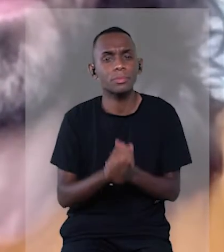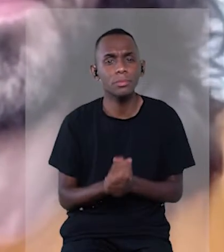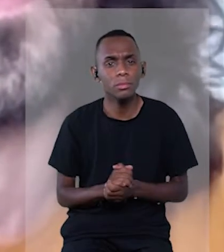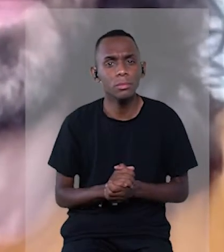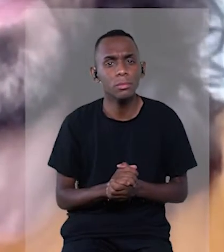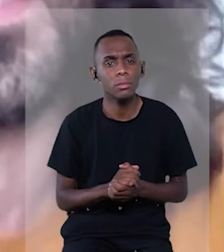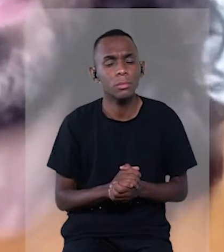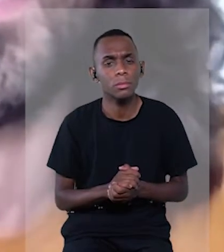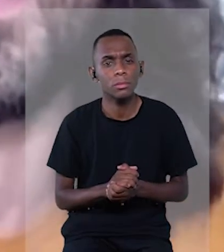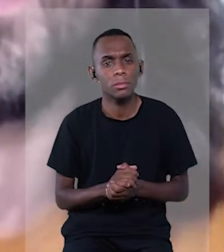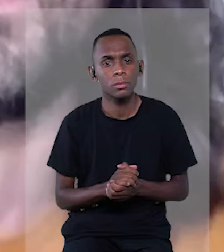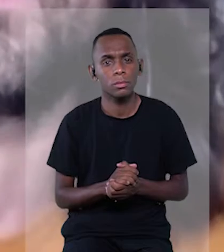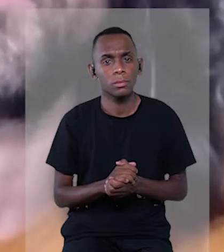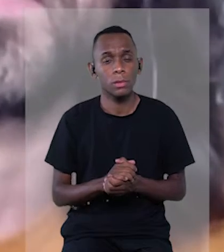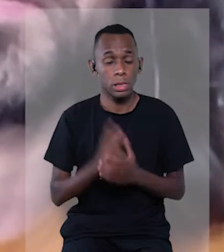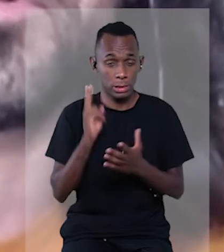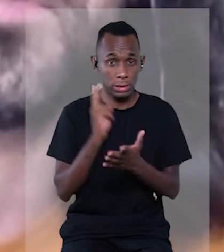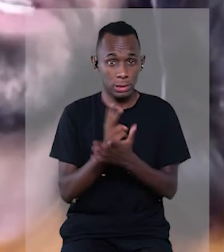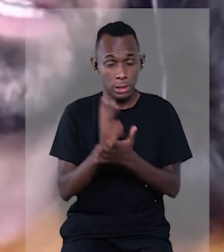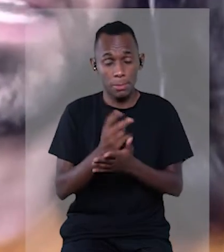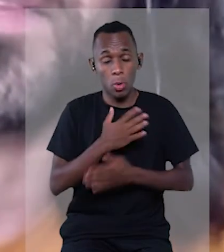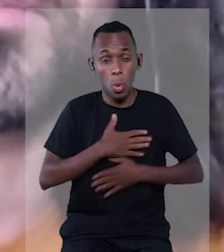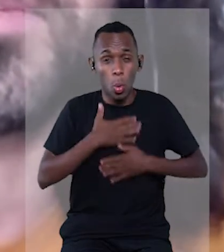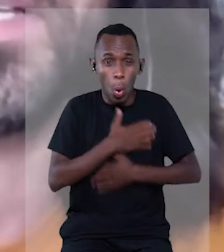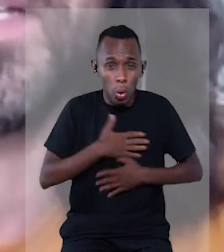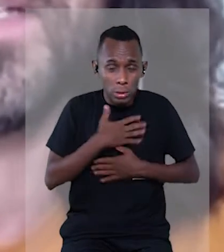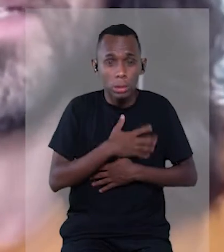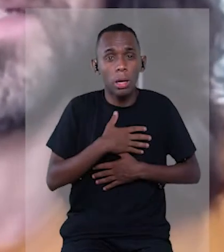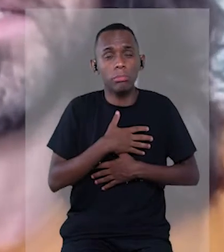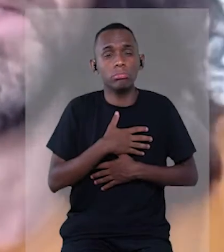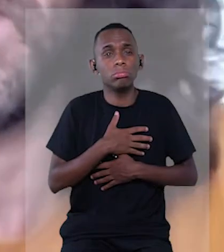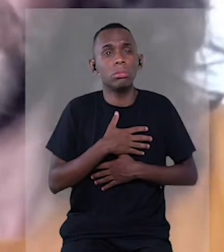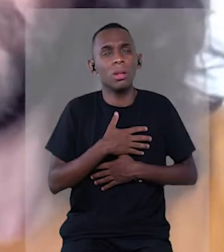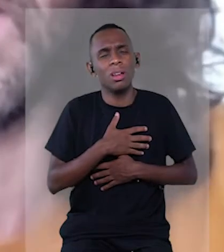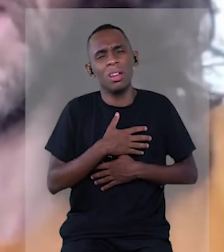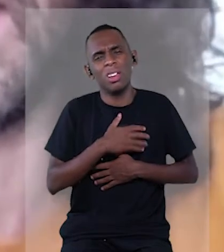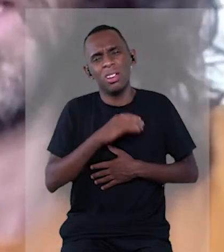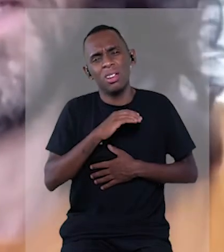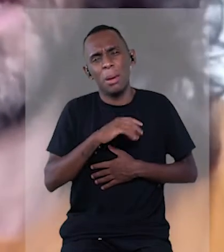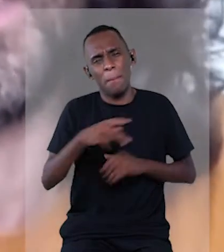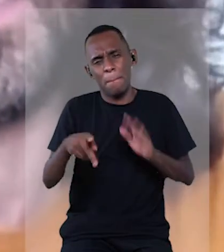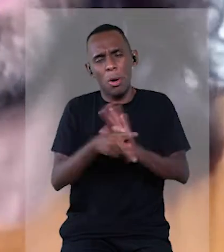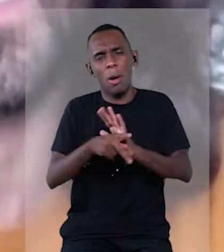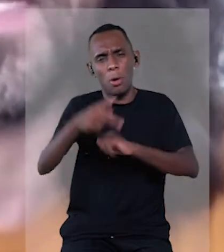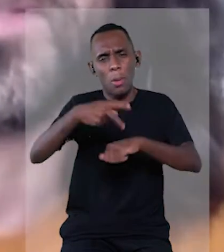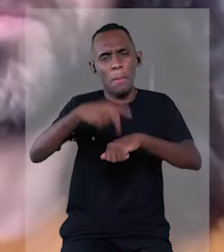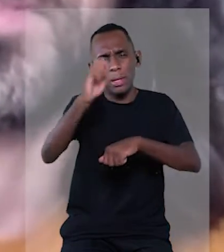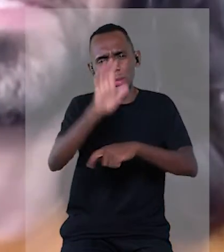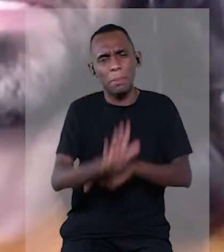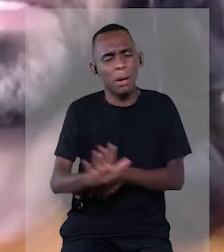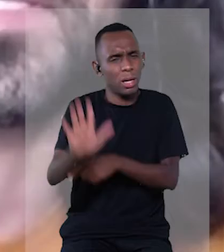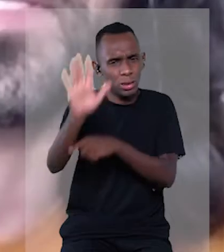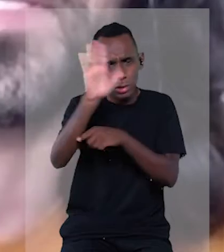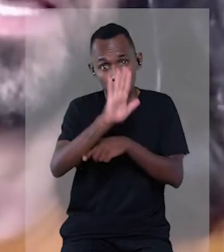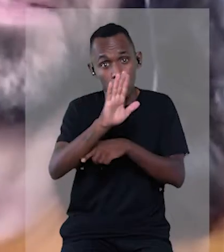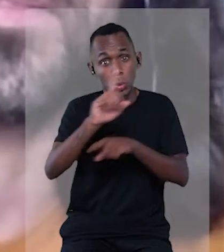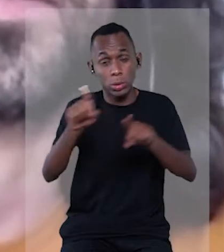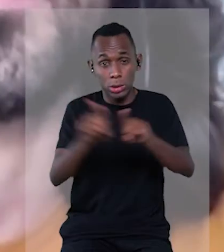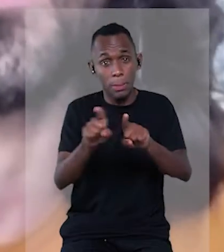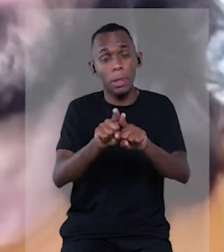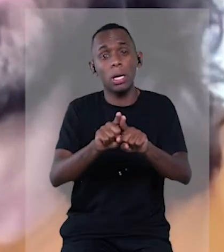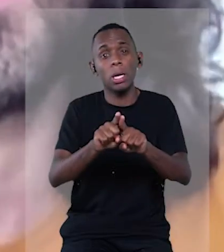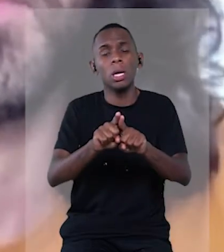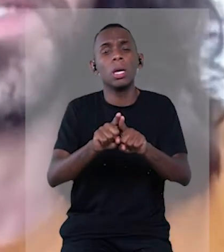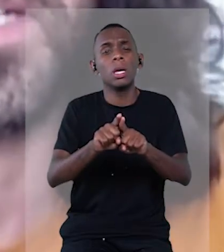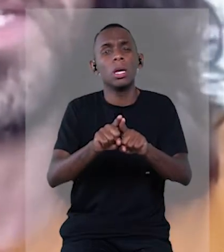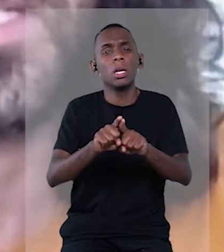literatura? Eu sempre gostei muito de literatura, em geral, brasileira e clássicos. Eu sempre li muito clássicos.